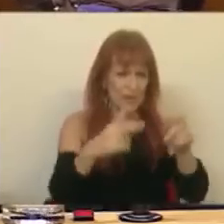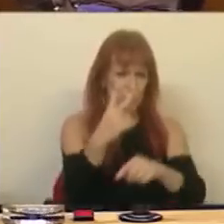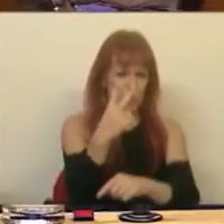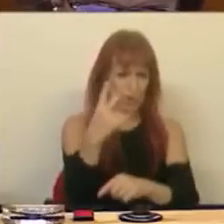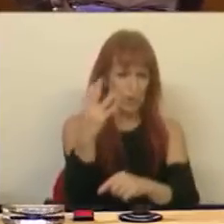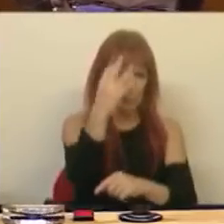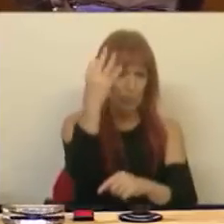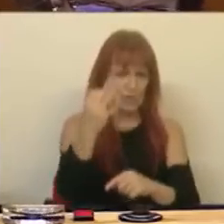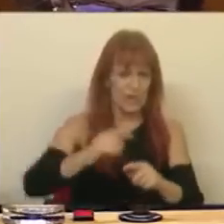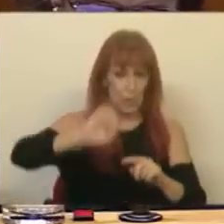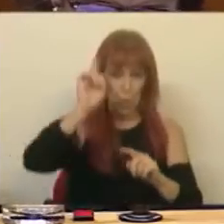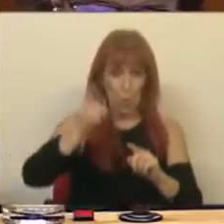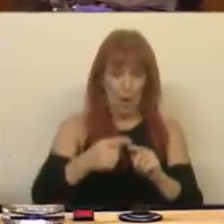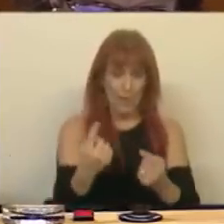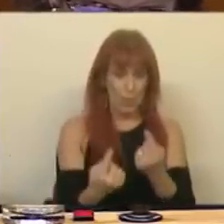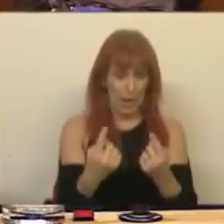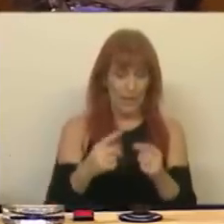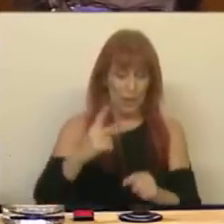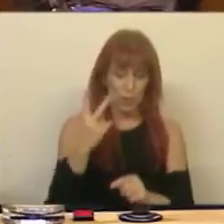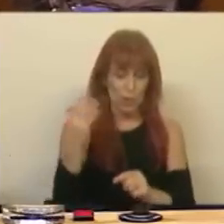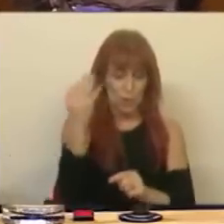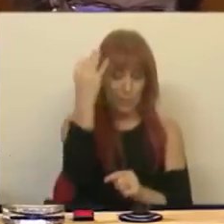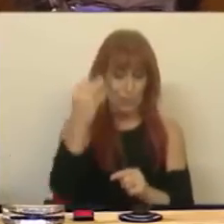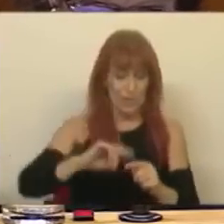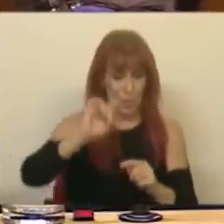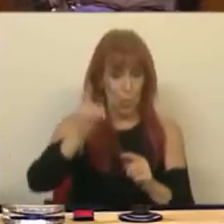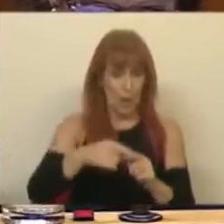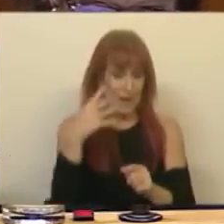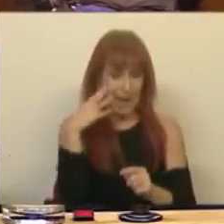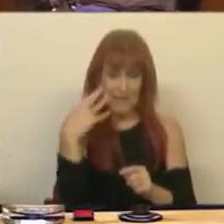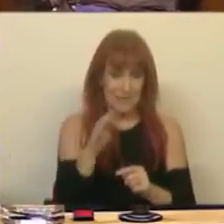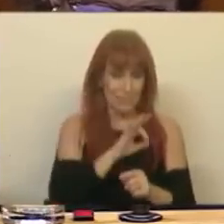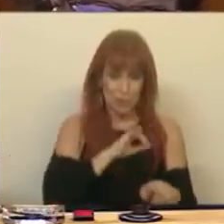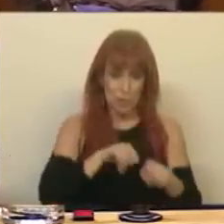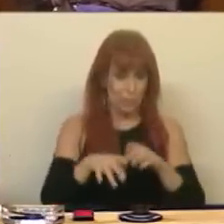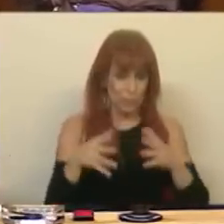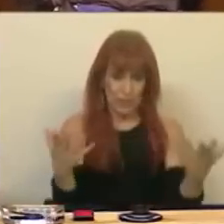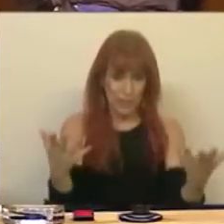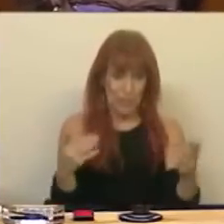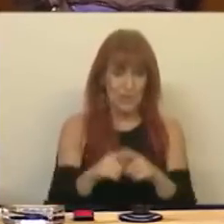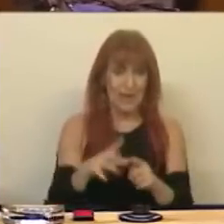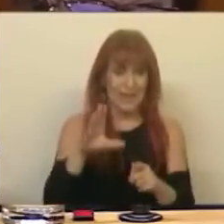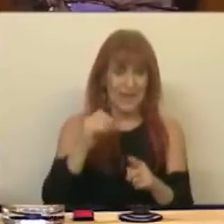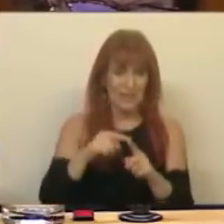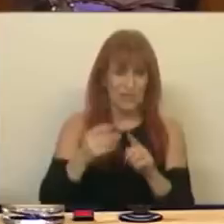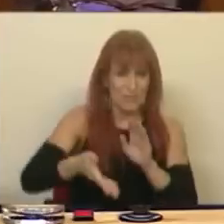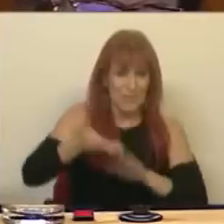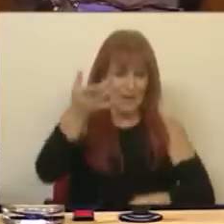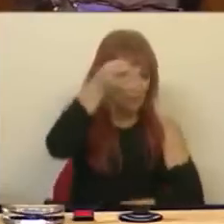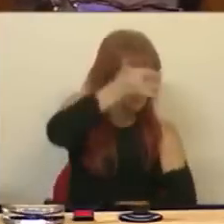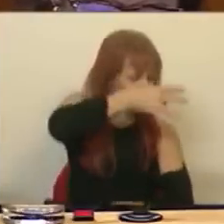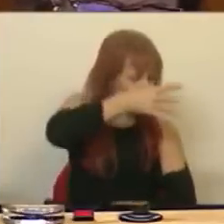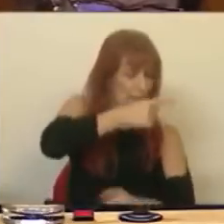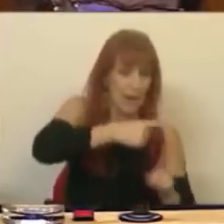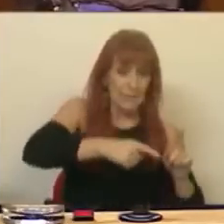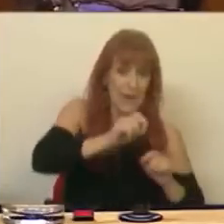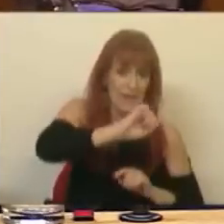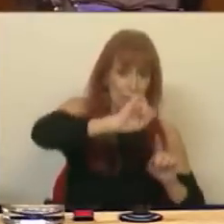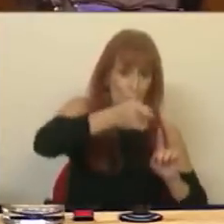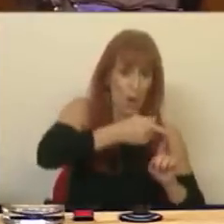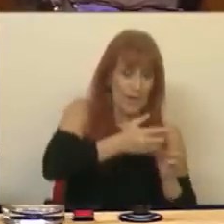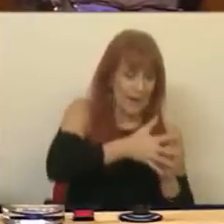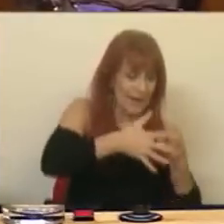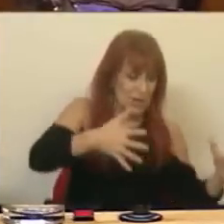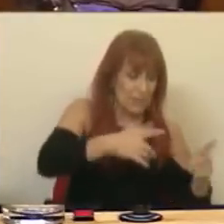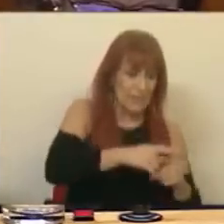2% ao ano 2% ao ano é simples senhor Deputado é 10 vezes mais do que a média anual do